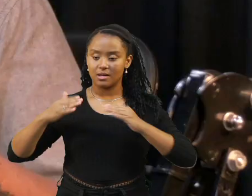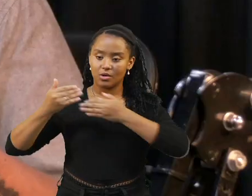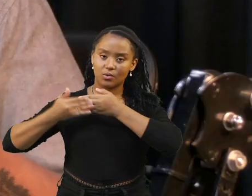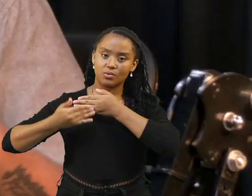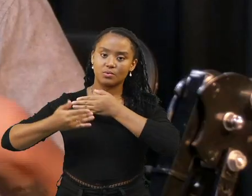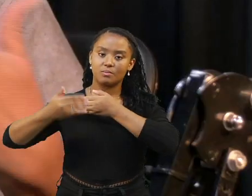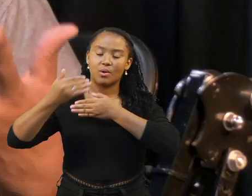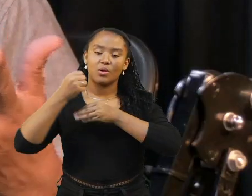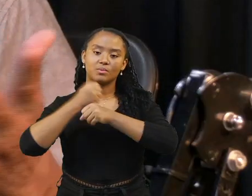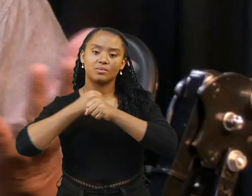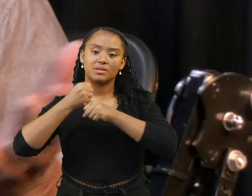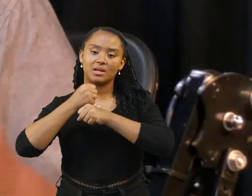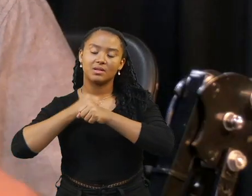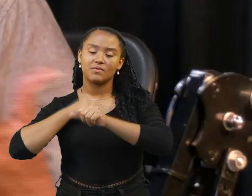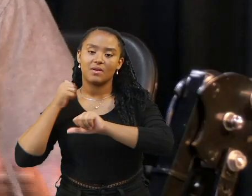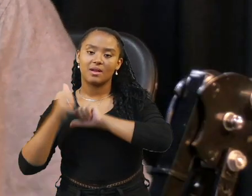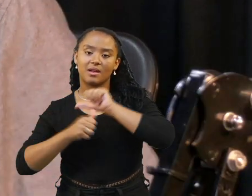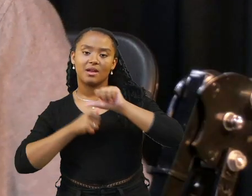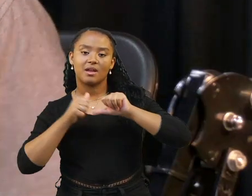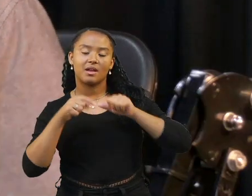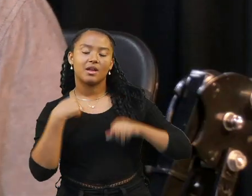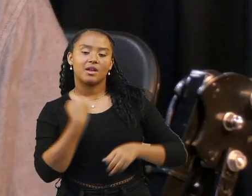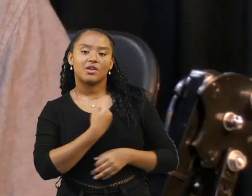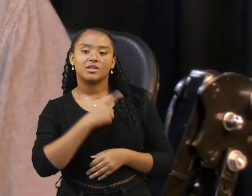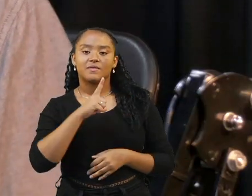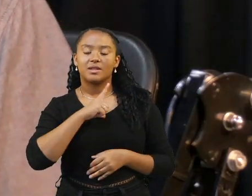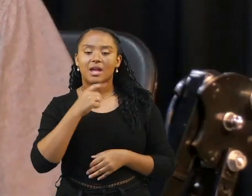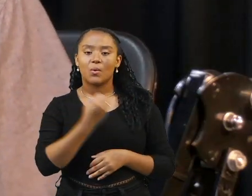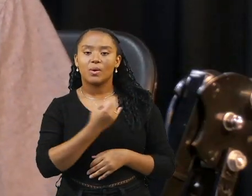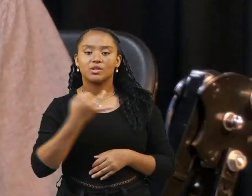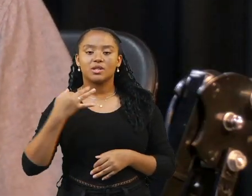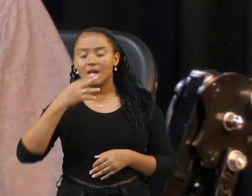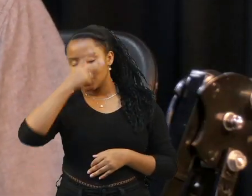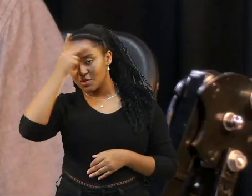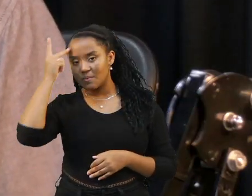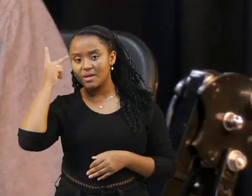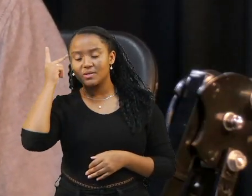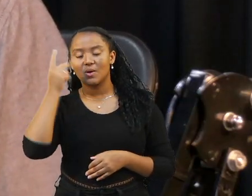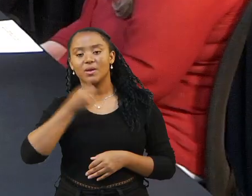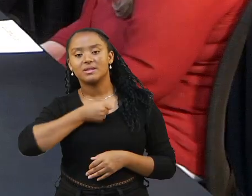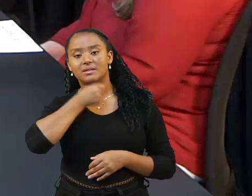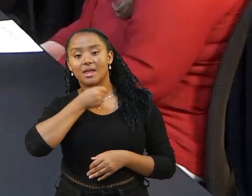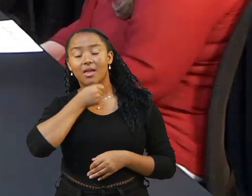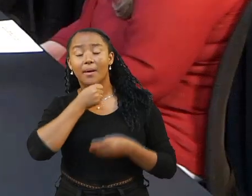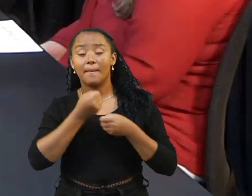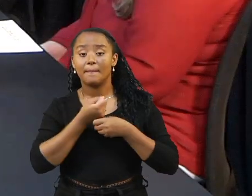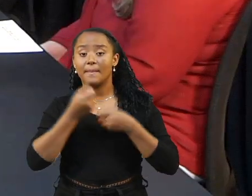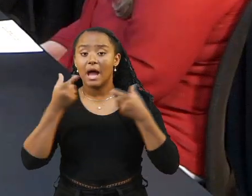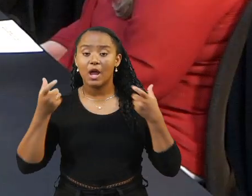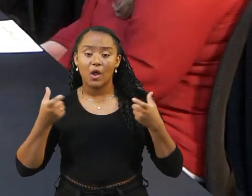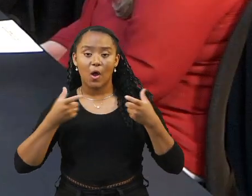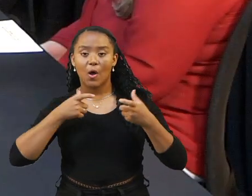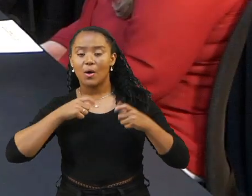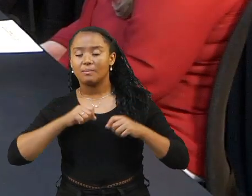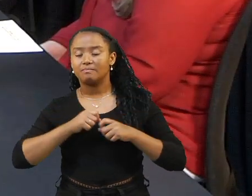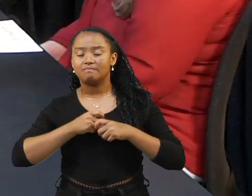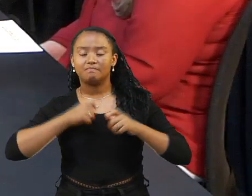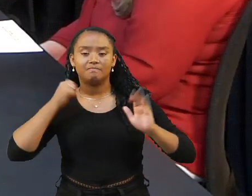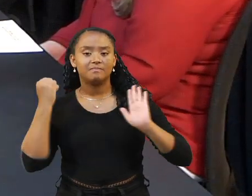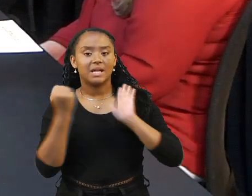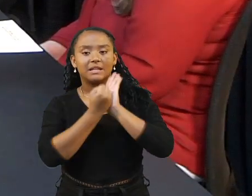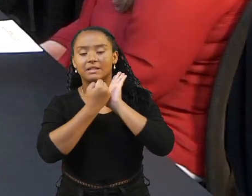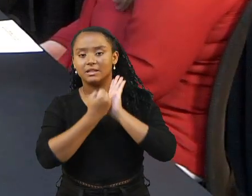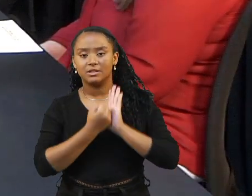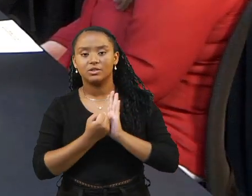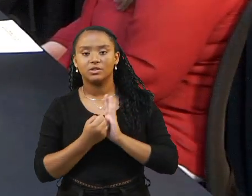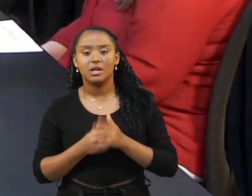vai girar e nós vamos ter um número de pessoas idosas bem maior,